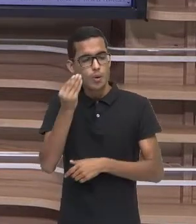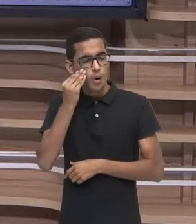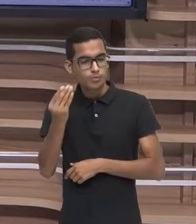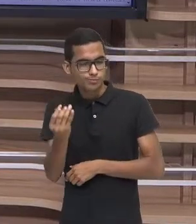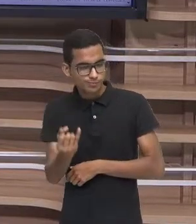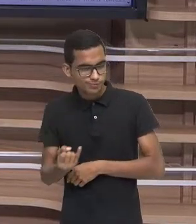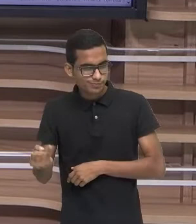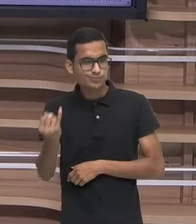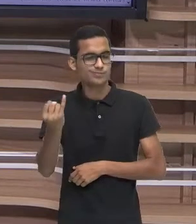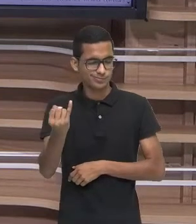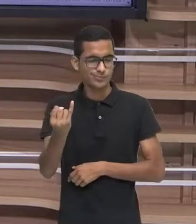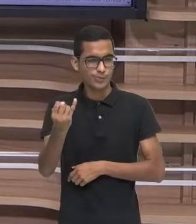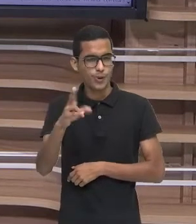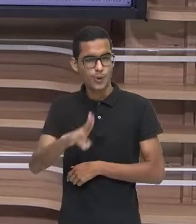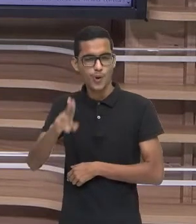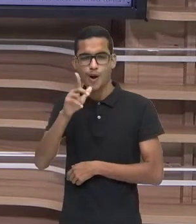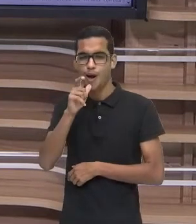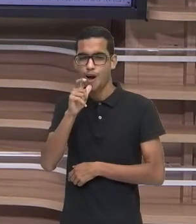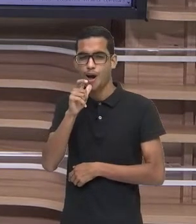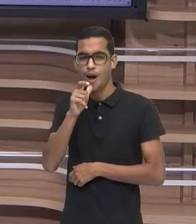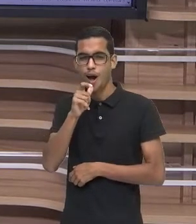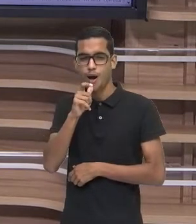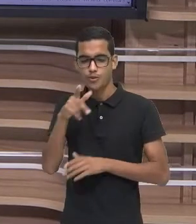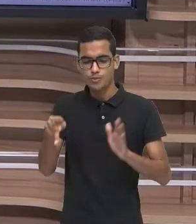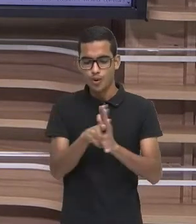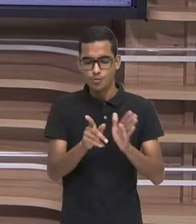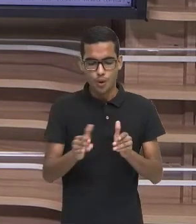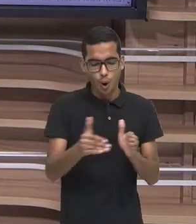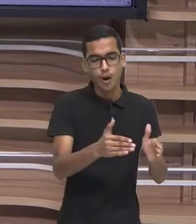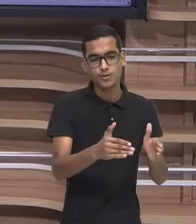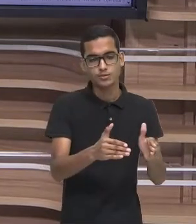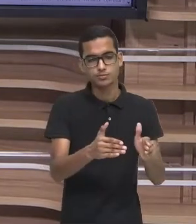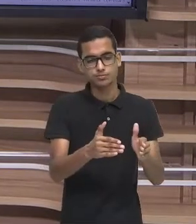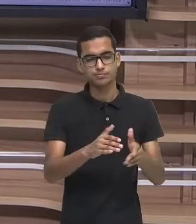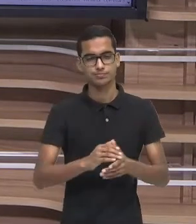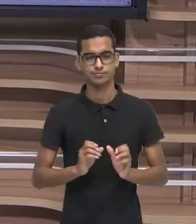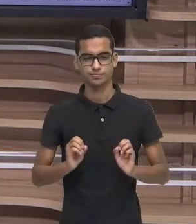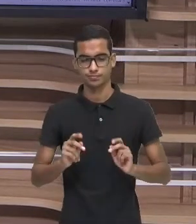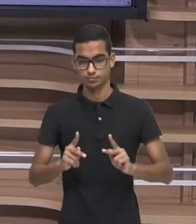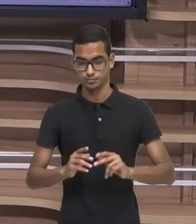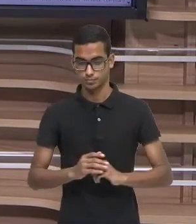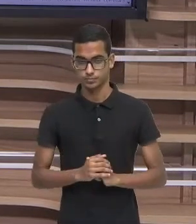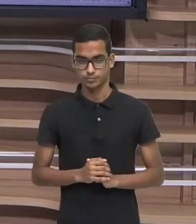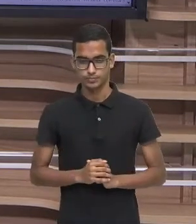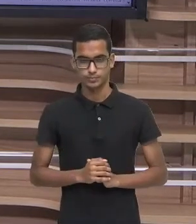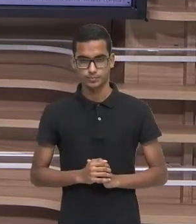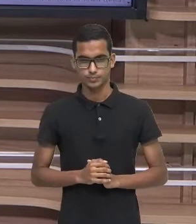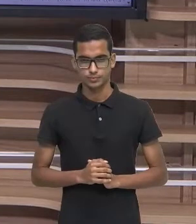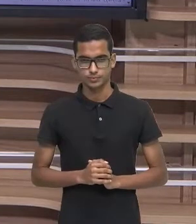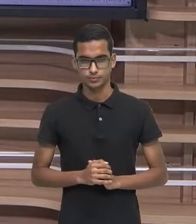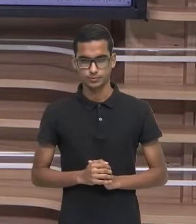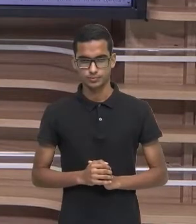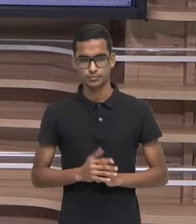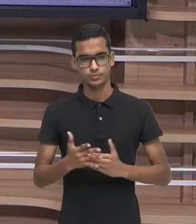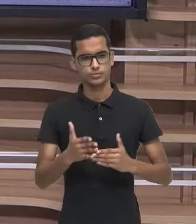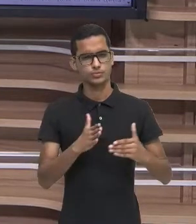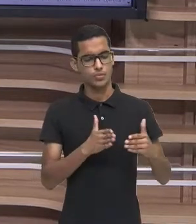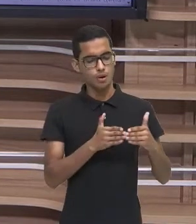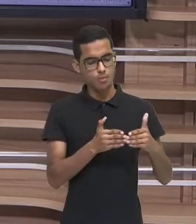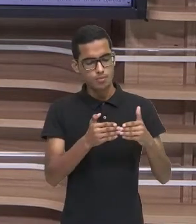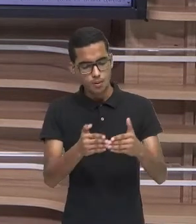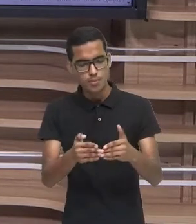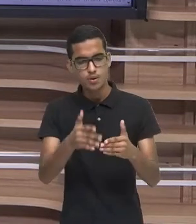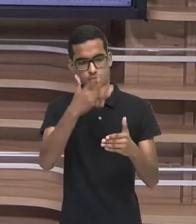importância aí da utilização das águas dos rios de um modo geral. Mas além, né, do transporte